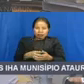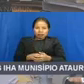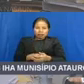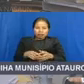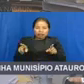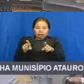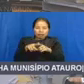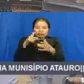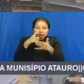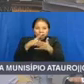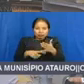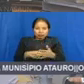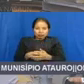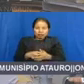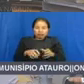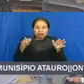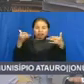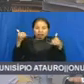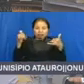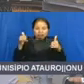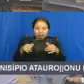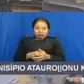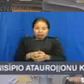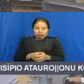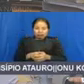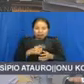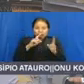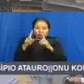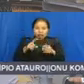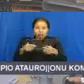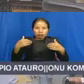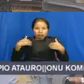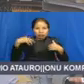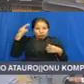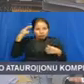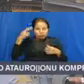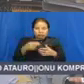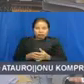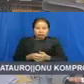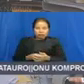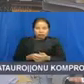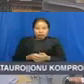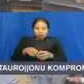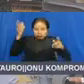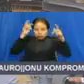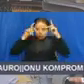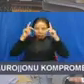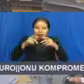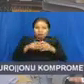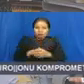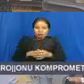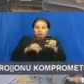be Halimarida. Se eu mago defender, né? Nem mago ia razão, né? Nem ia caso, né? To